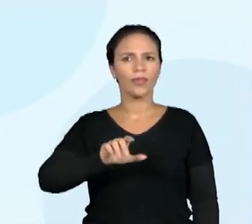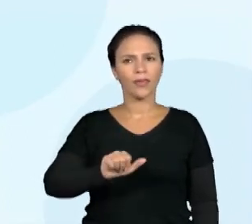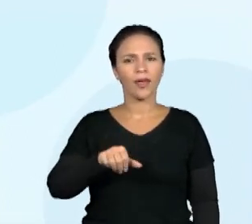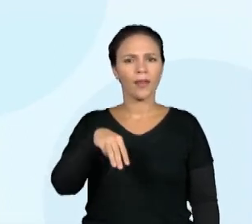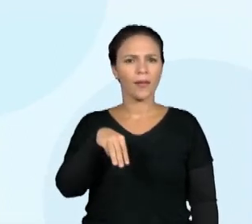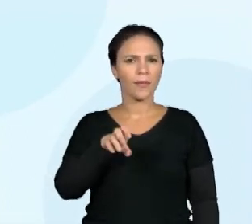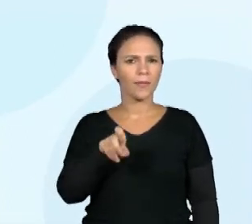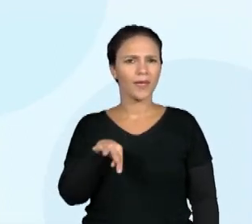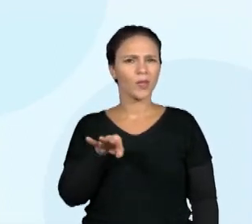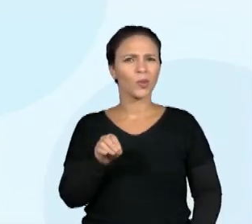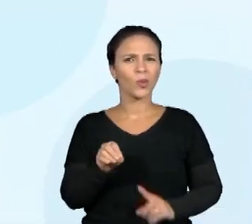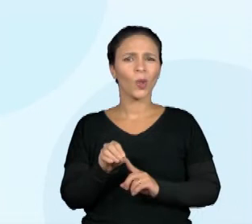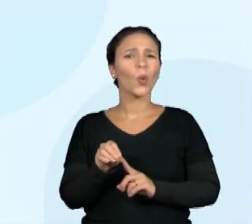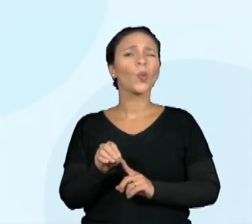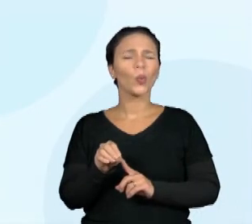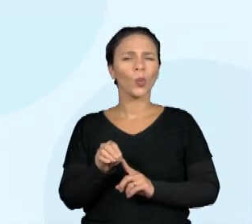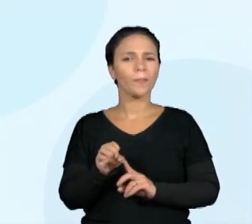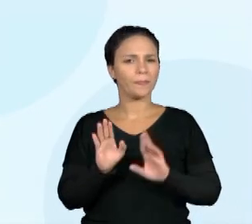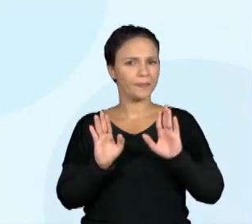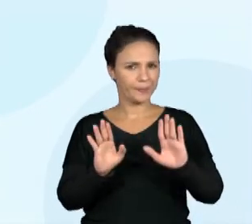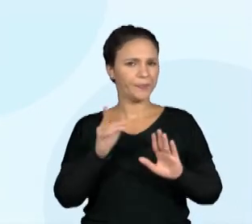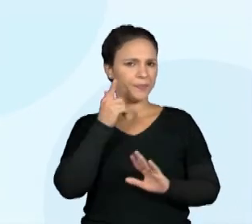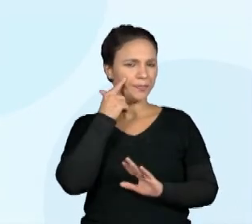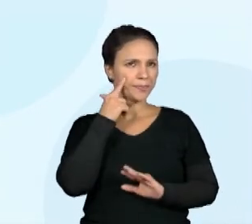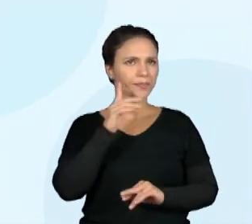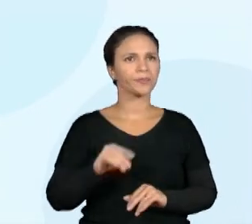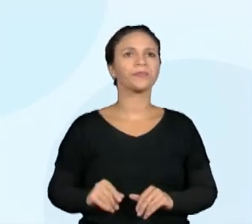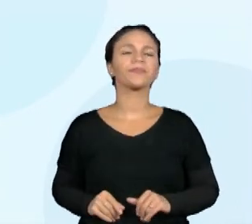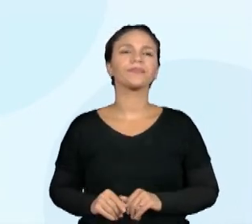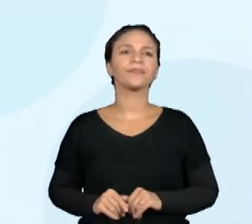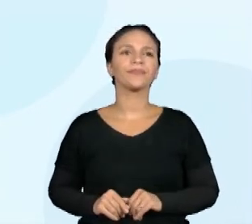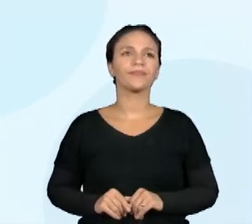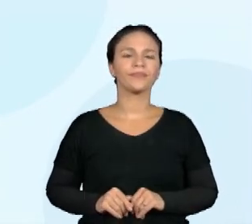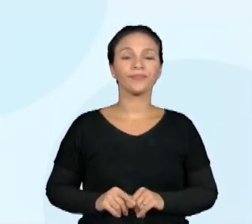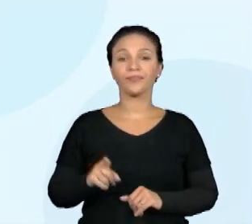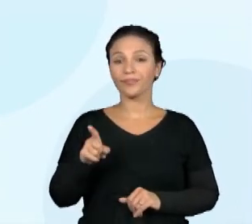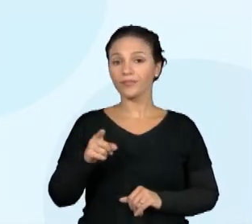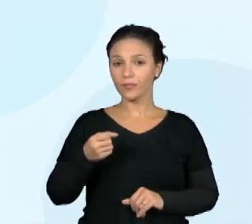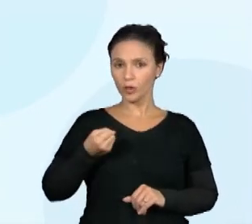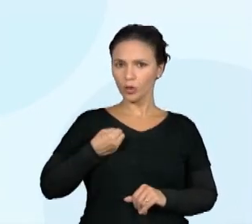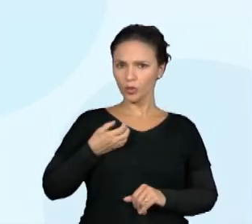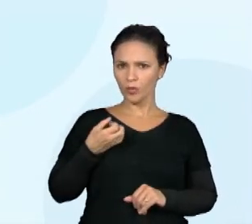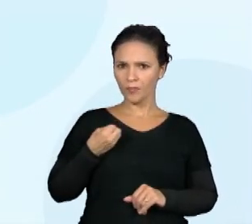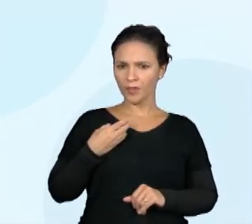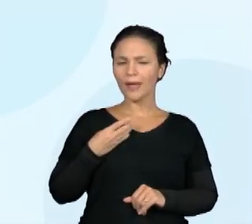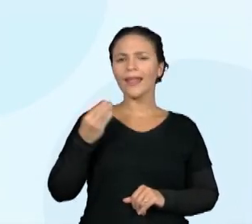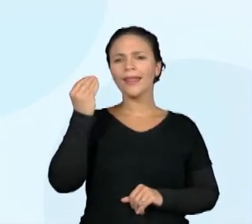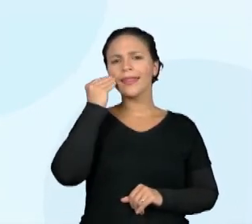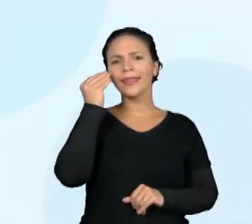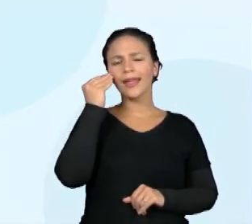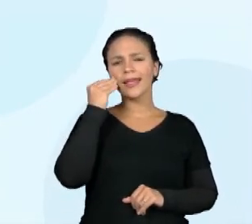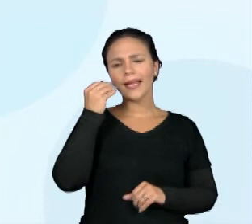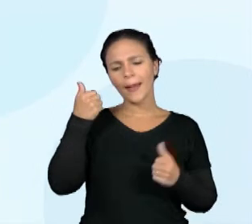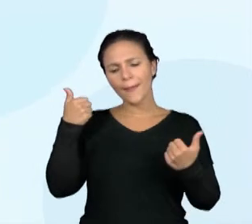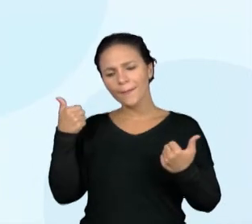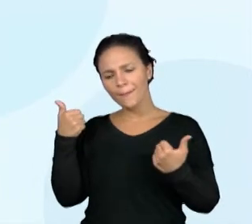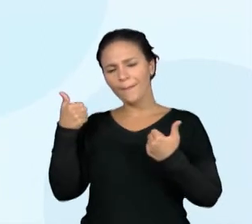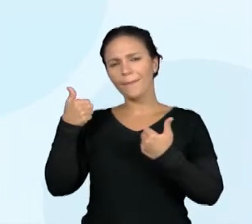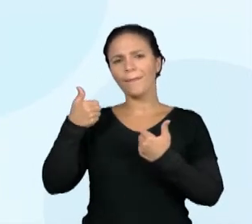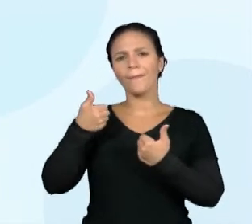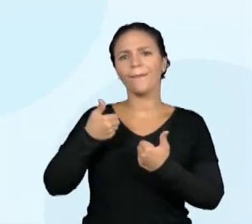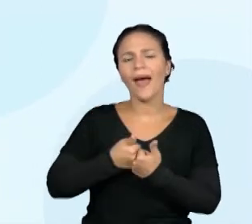que a gente vai fazer isso daqui? Nós vamos arredondar os números para um mais